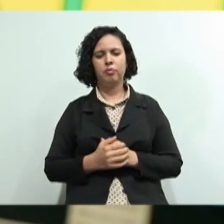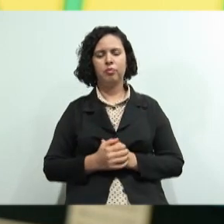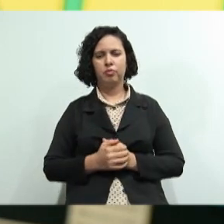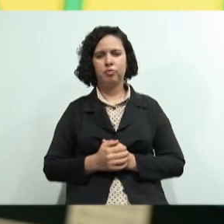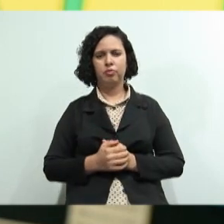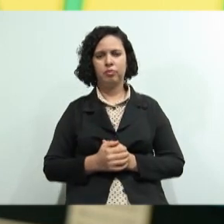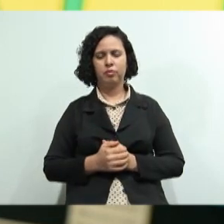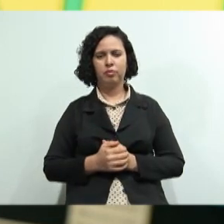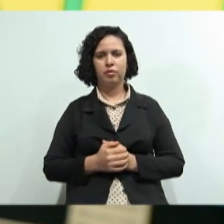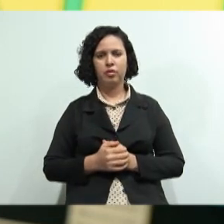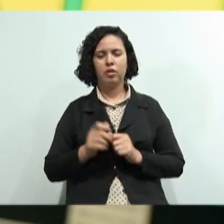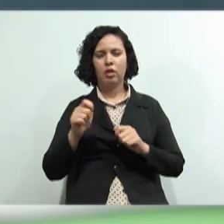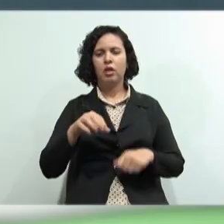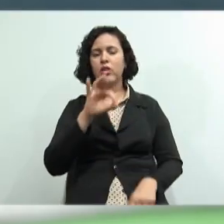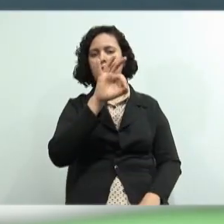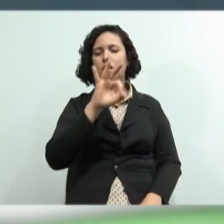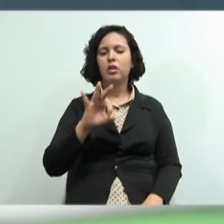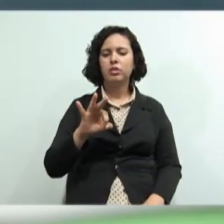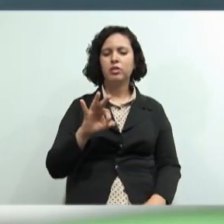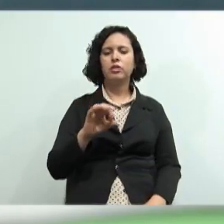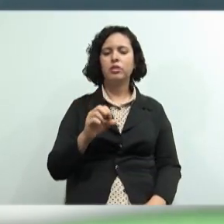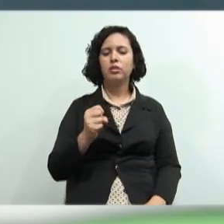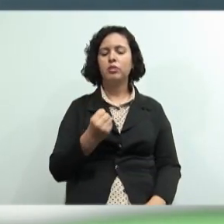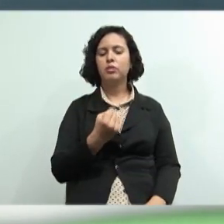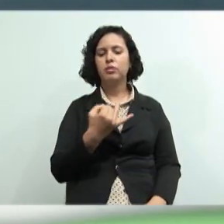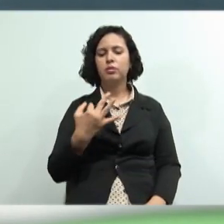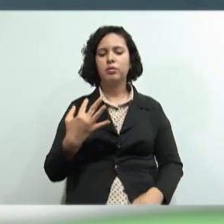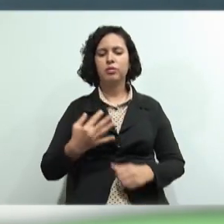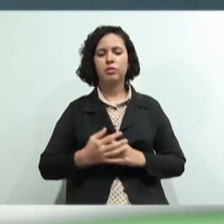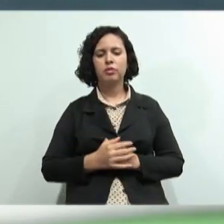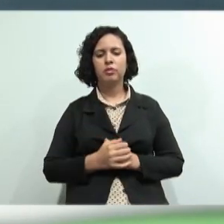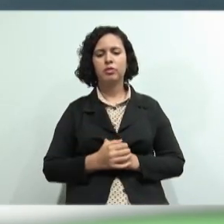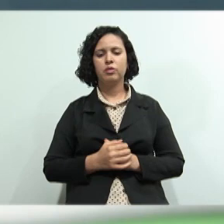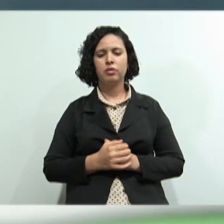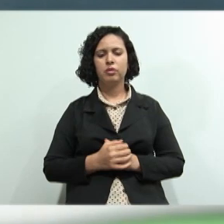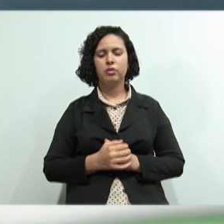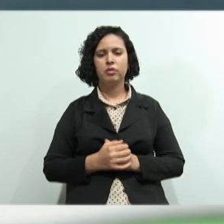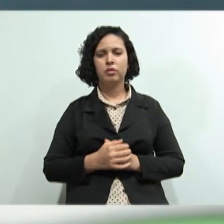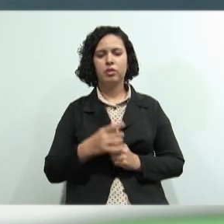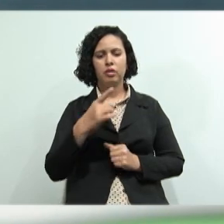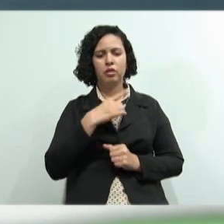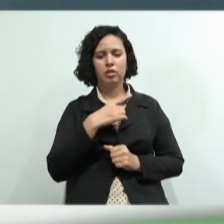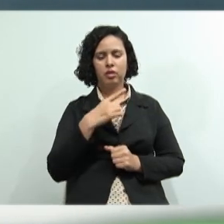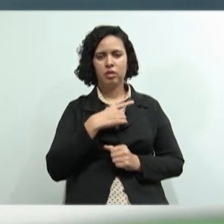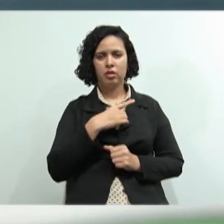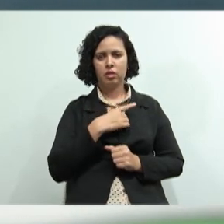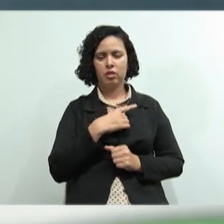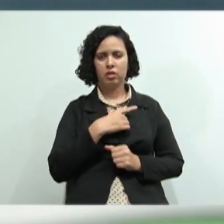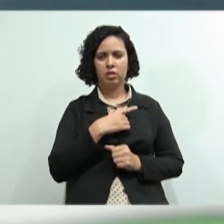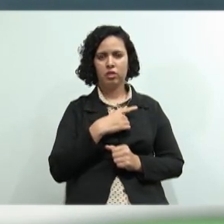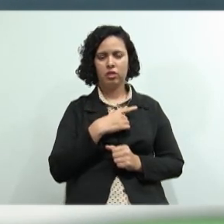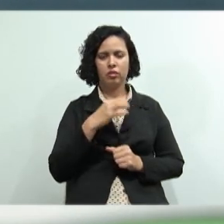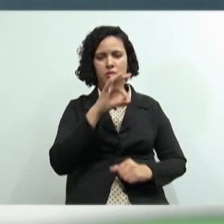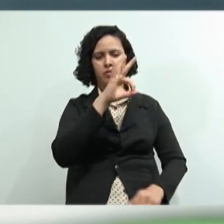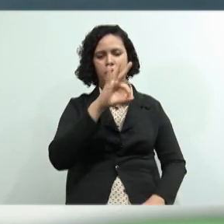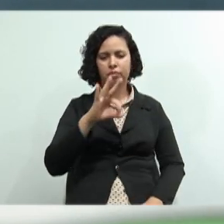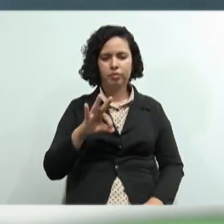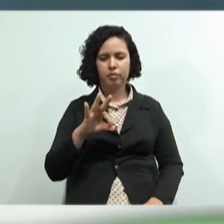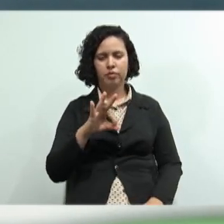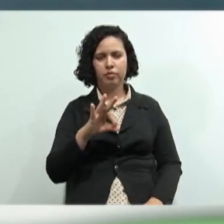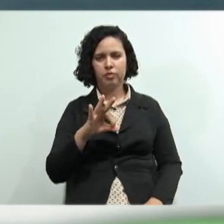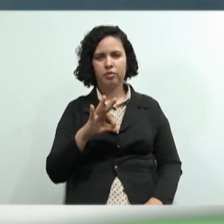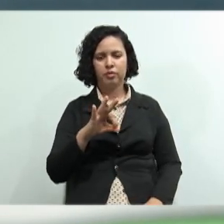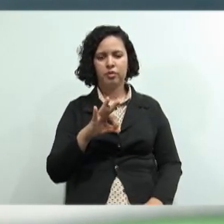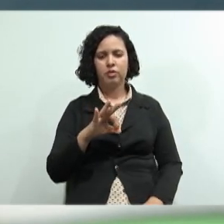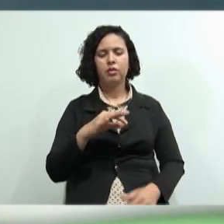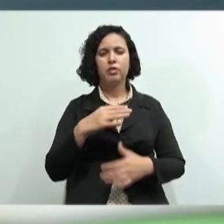saber a respeito das taxas. Então, a gente cobra uma taxa de serviço em cima do valor de mercado. Mas como